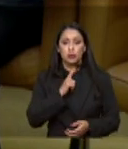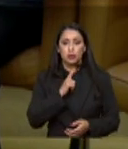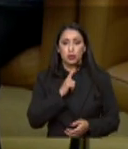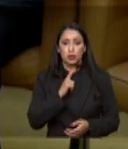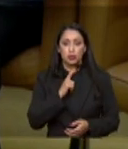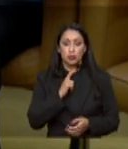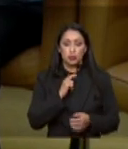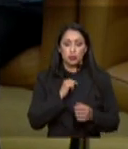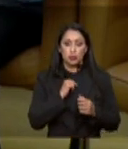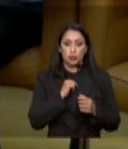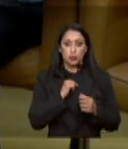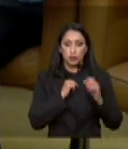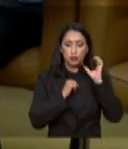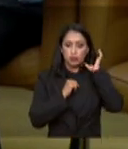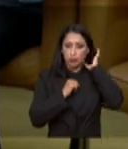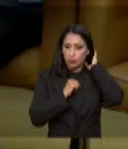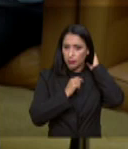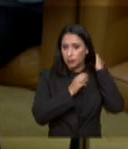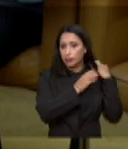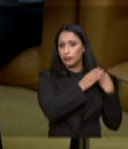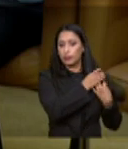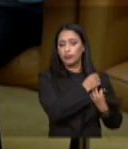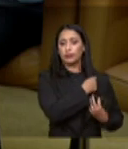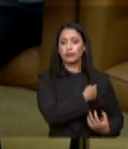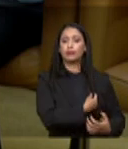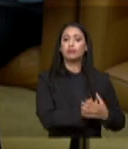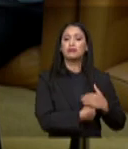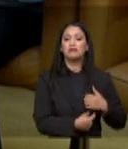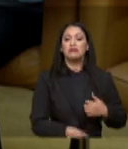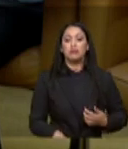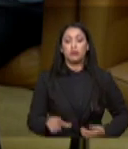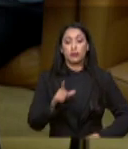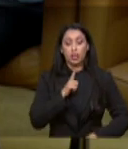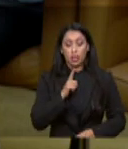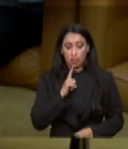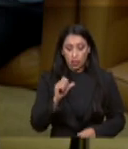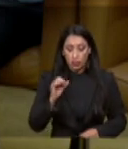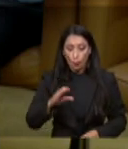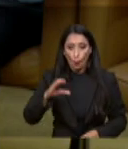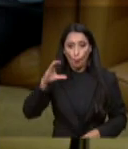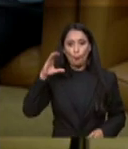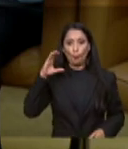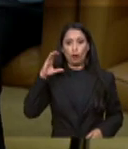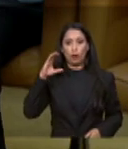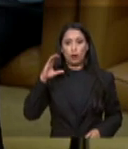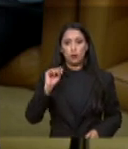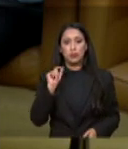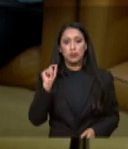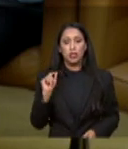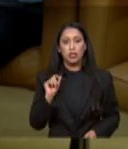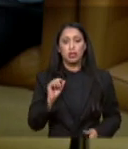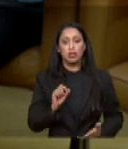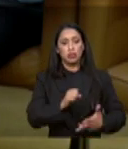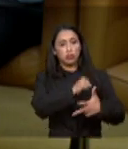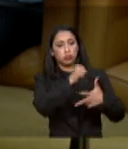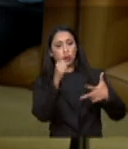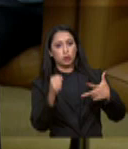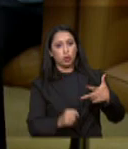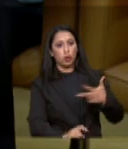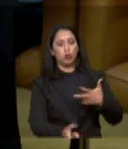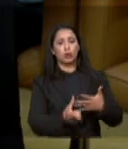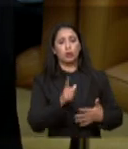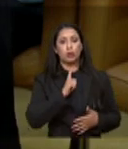caso presente, em quadro grave de omissão e ou inércia dos órgãos do Estado